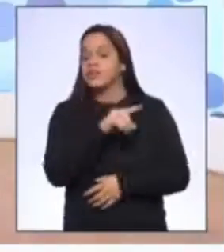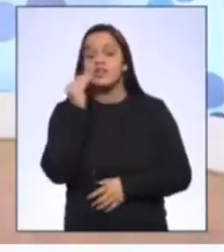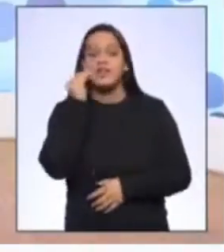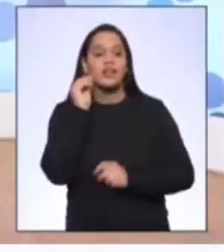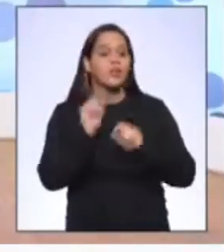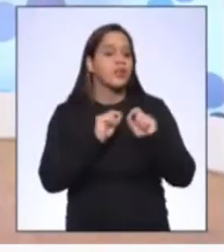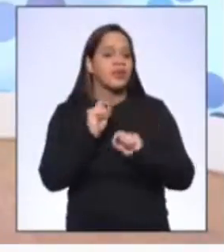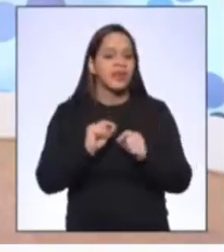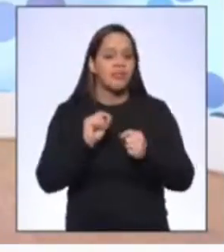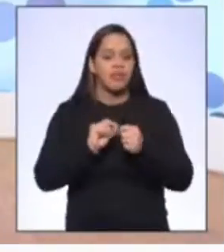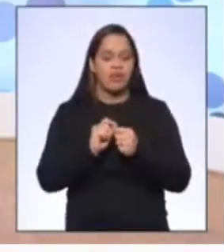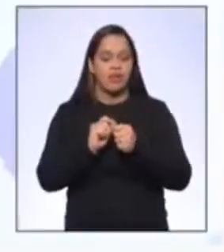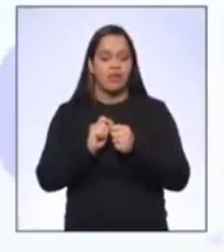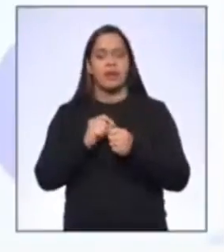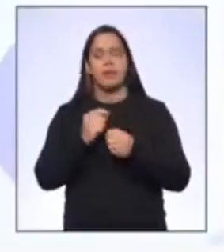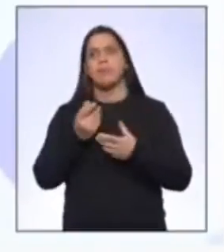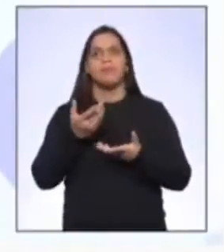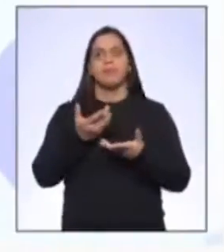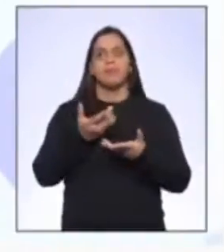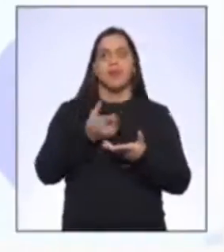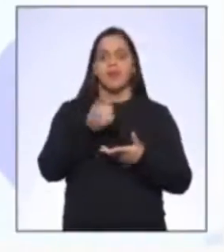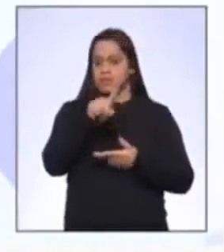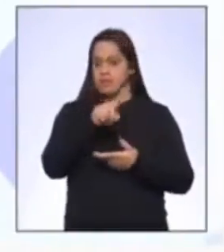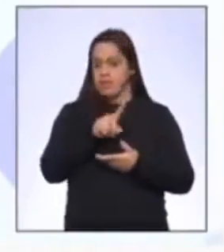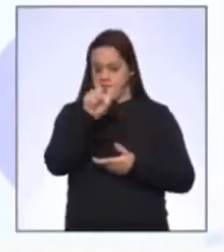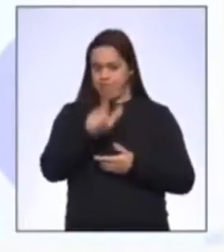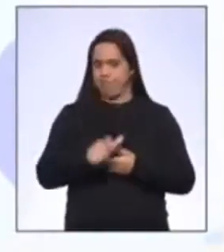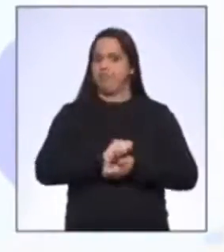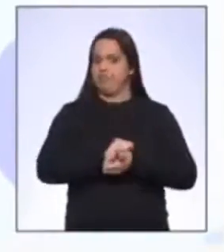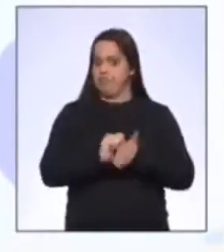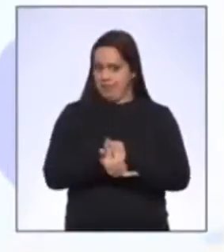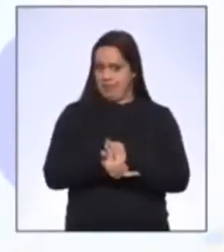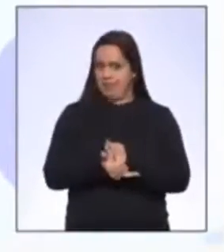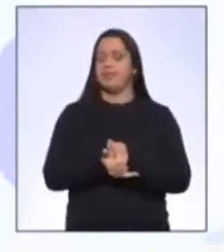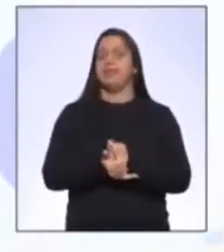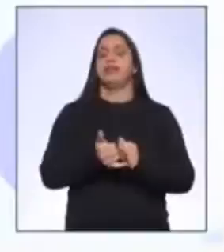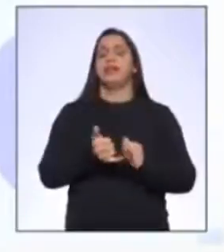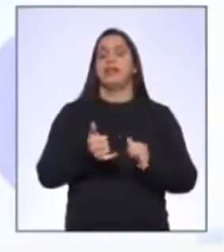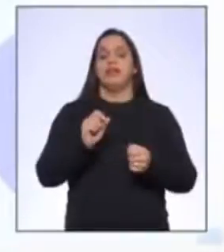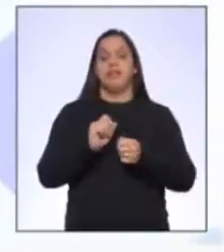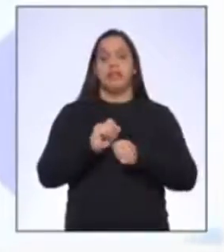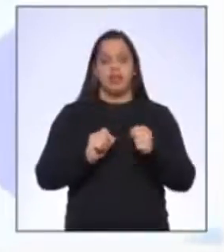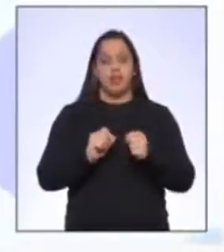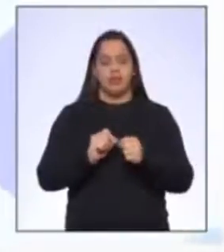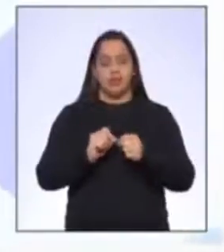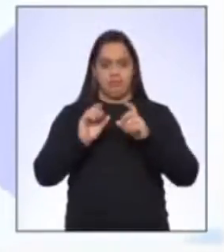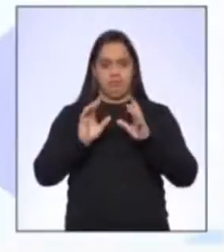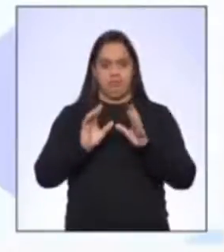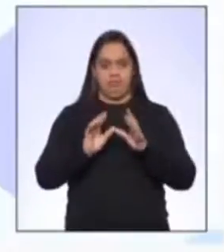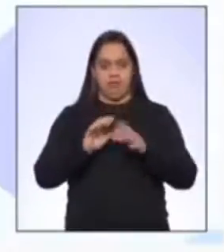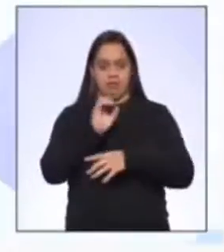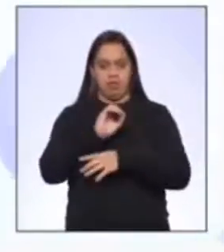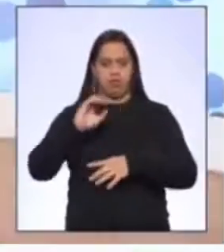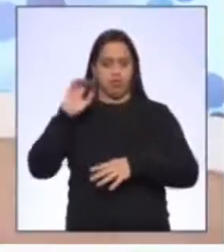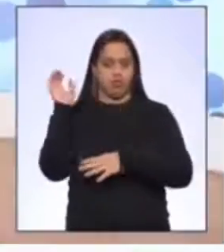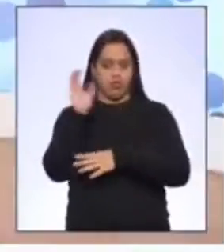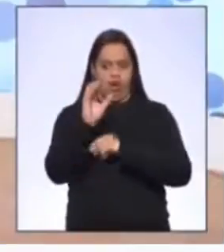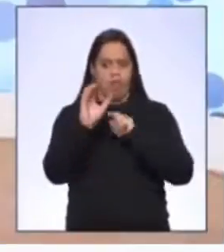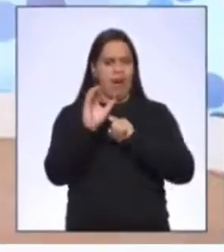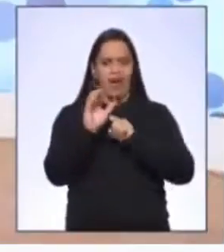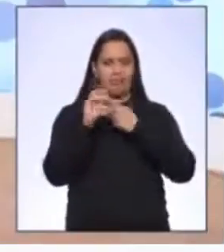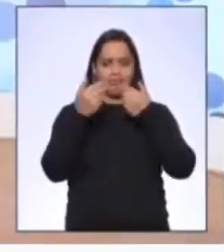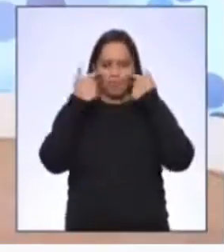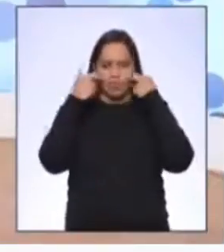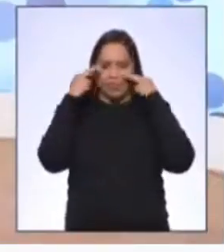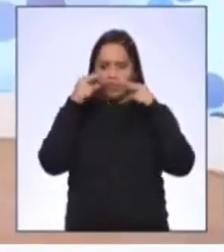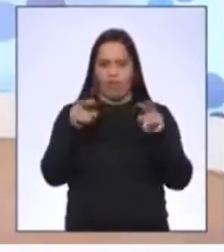fazer um arremesso imagine vocês atletas fazendo um arremesso sem enxergar então professora juliana eu